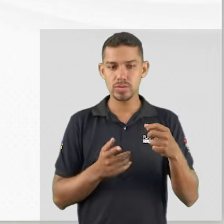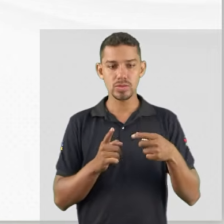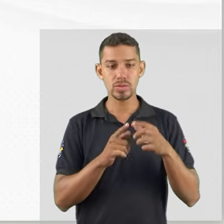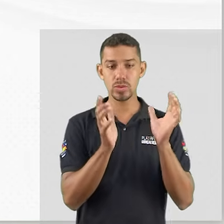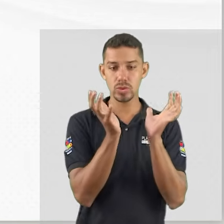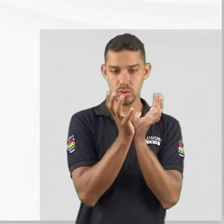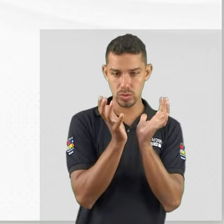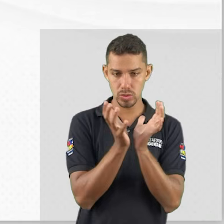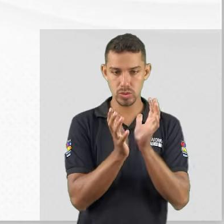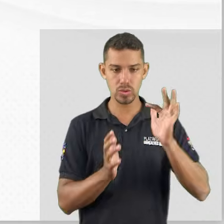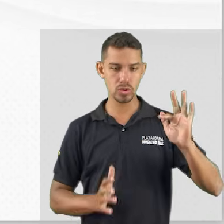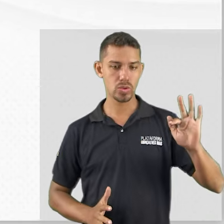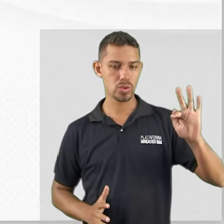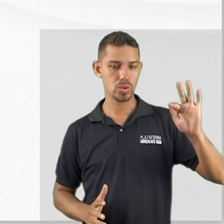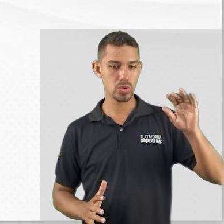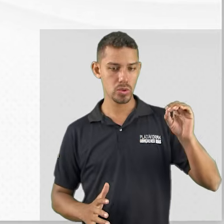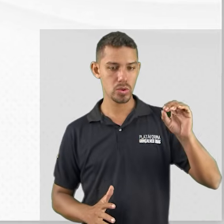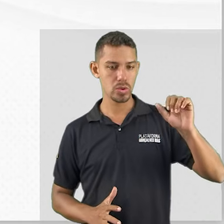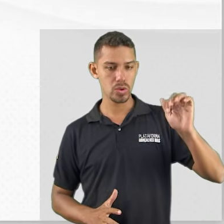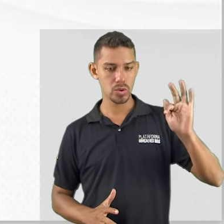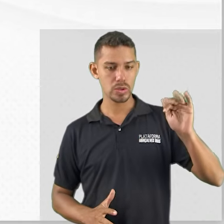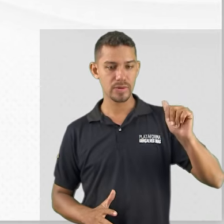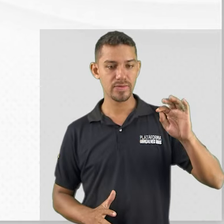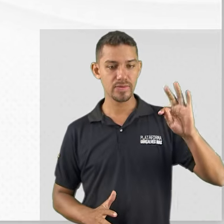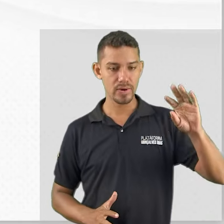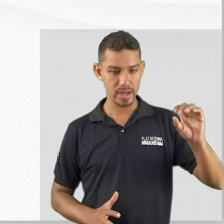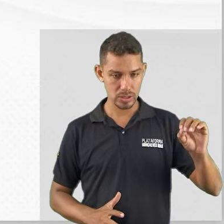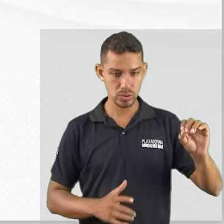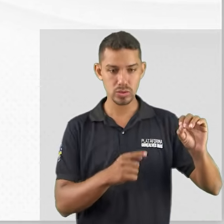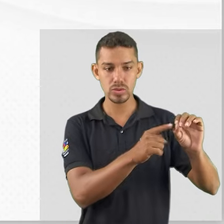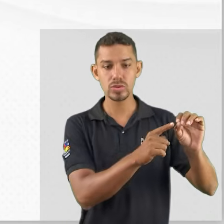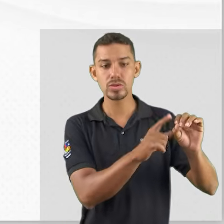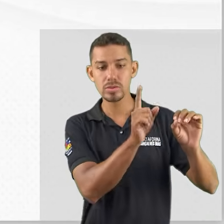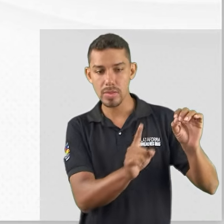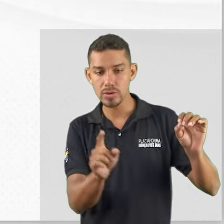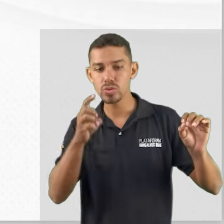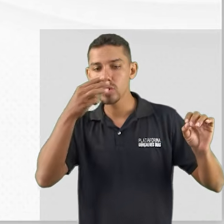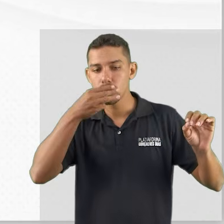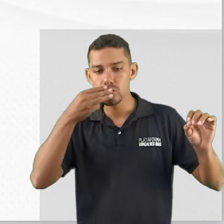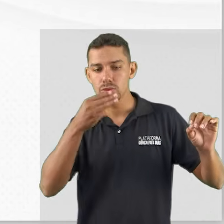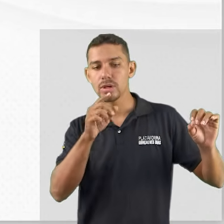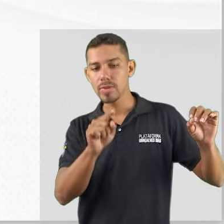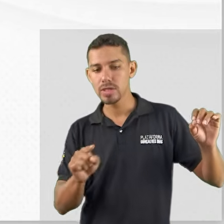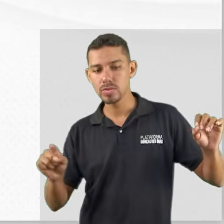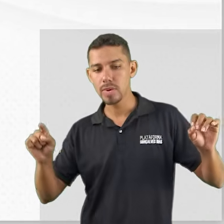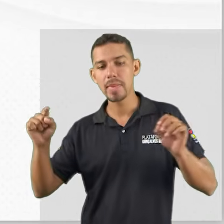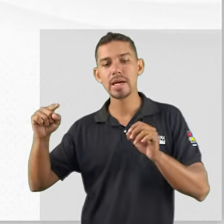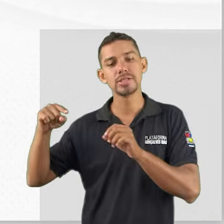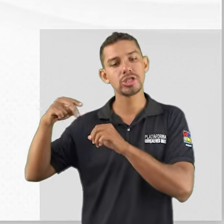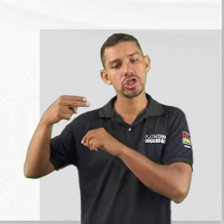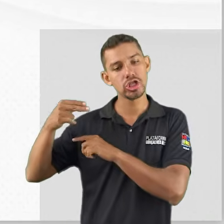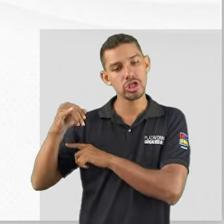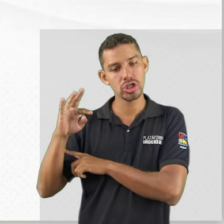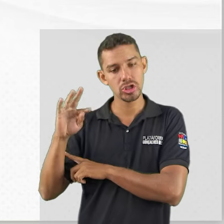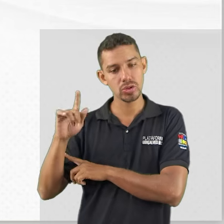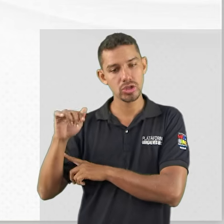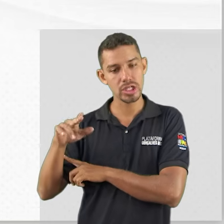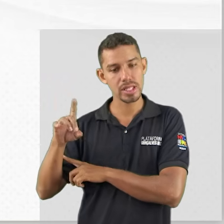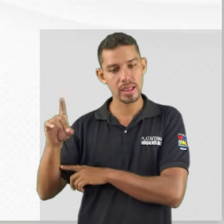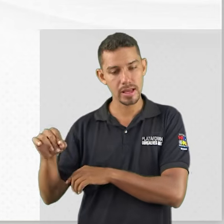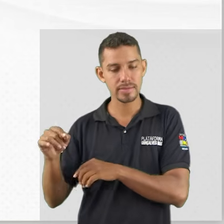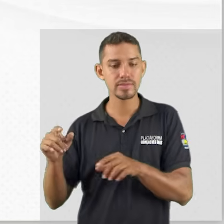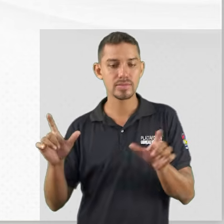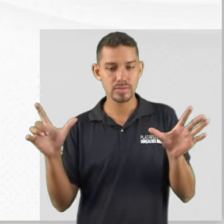grupo fosfato ligado a um açúcar, ligado a uma base nitrogenada. Então, quando eu junto um grupo fosfato,